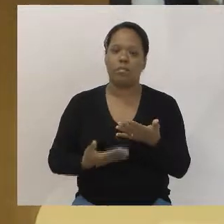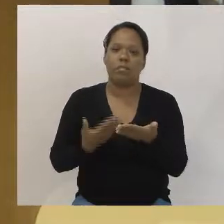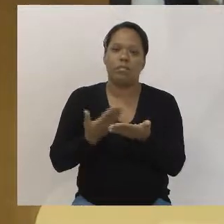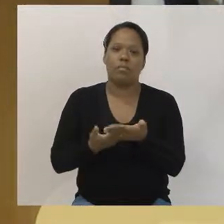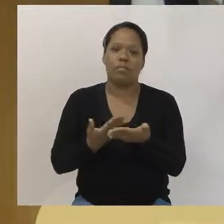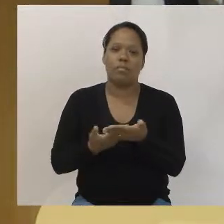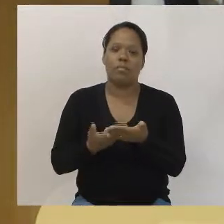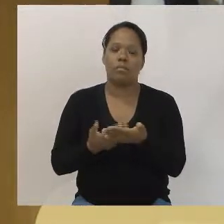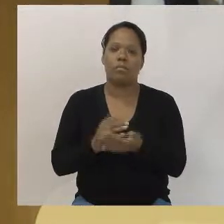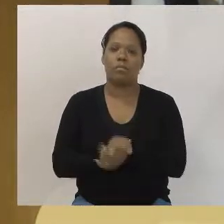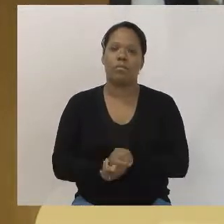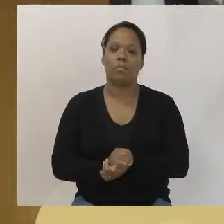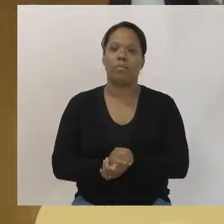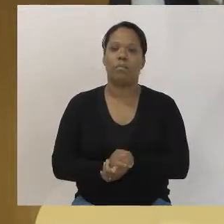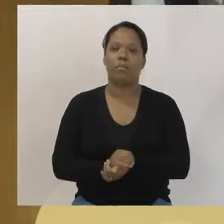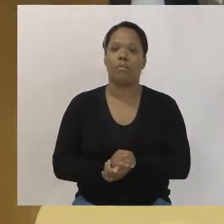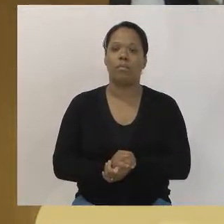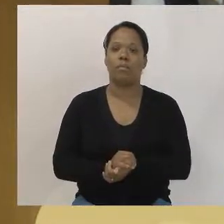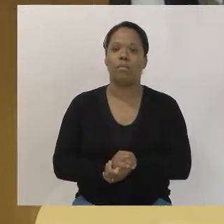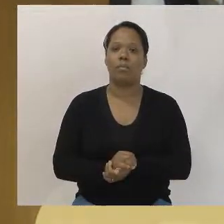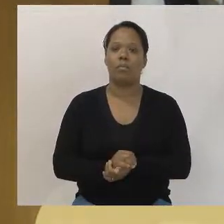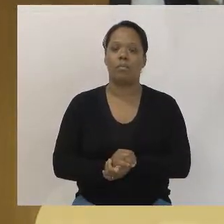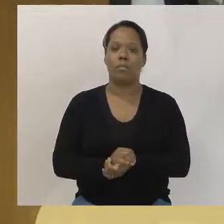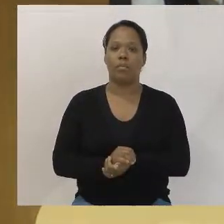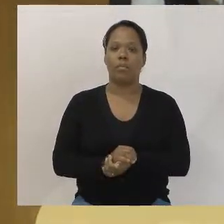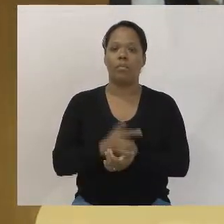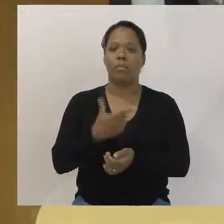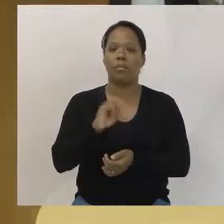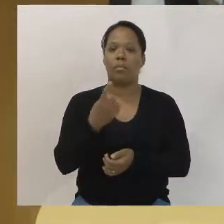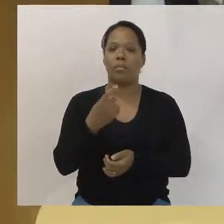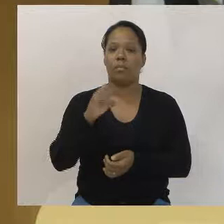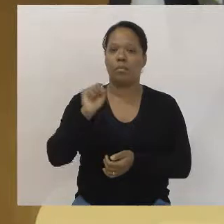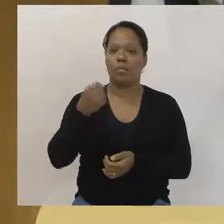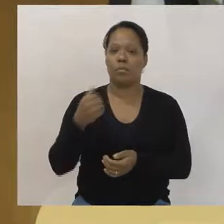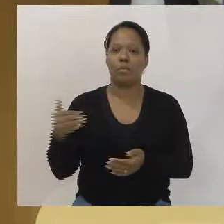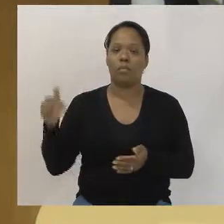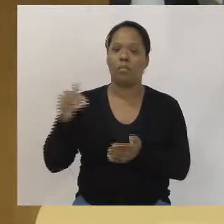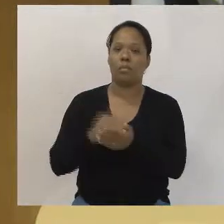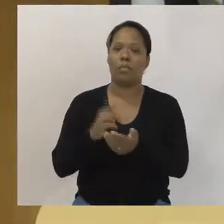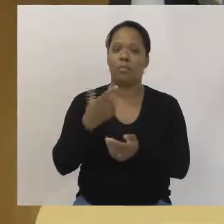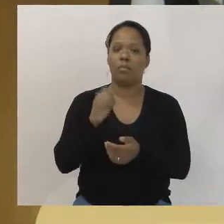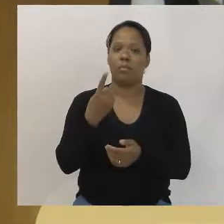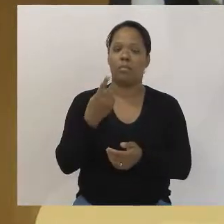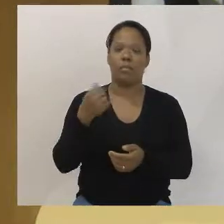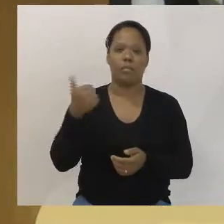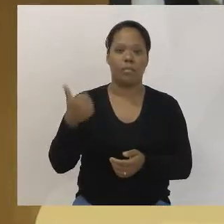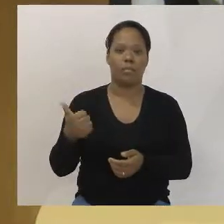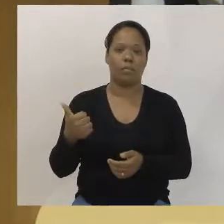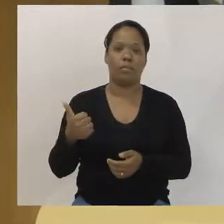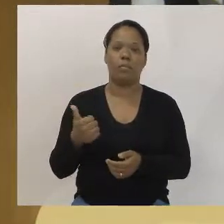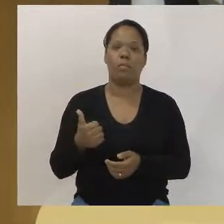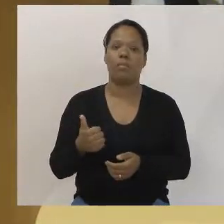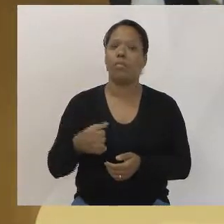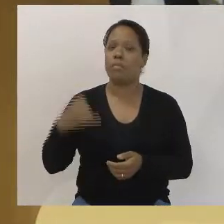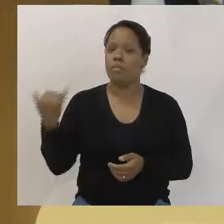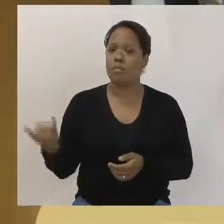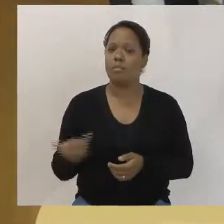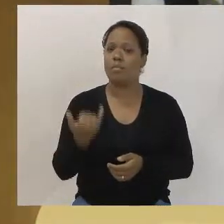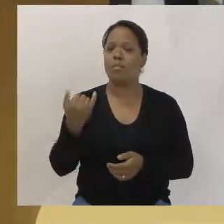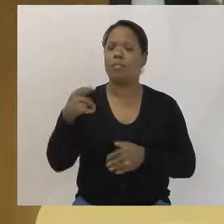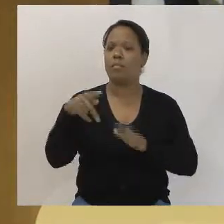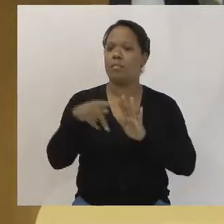2018 a 2021 por fim nota se que esse projeto de lei é de extrema importância para a nossa cidade